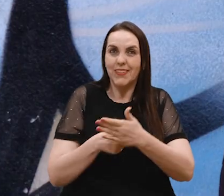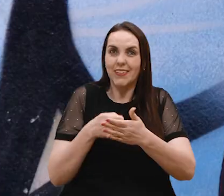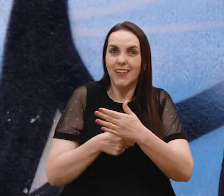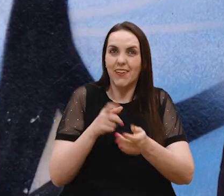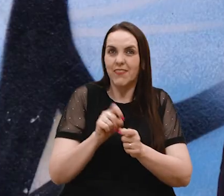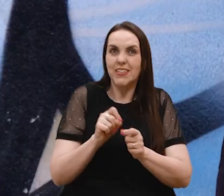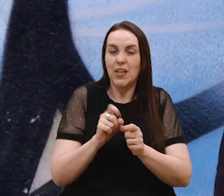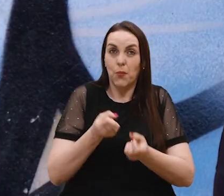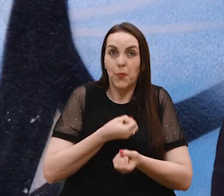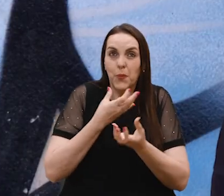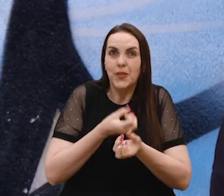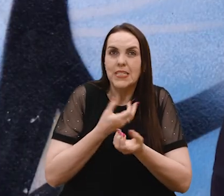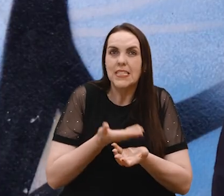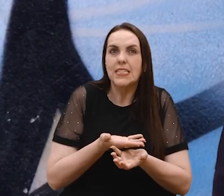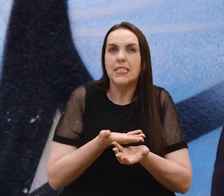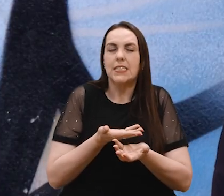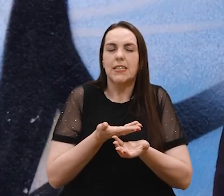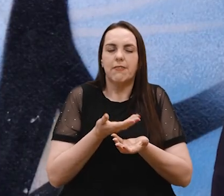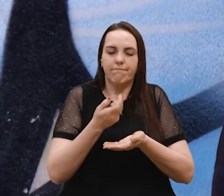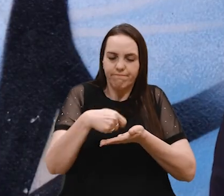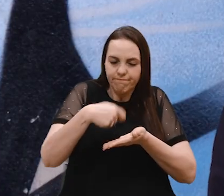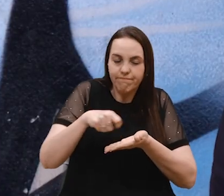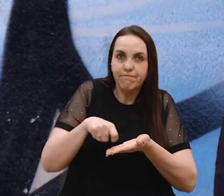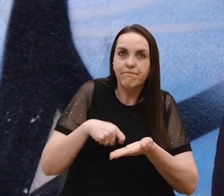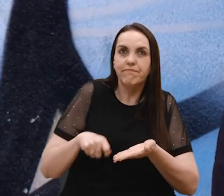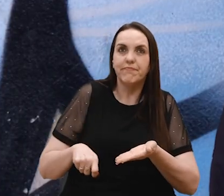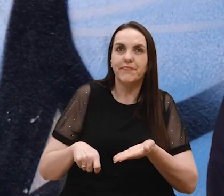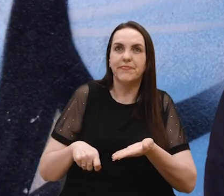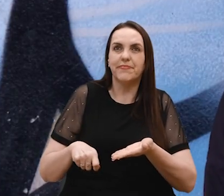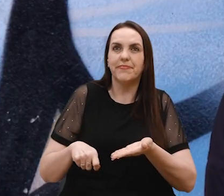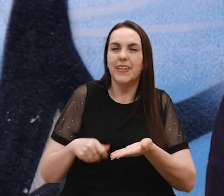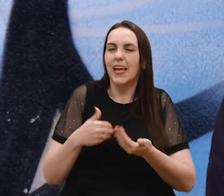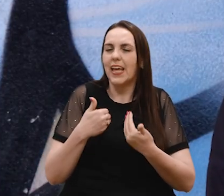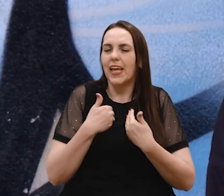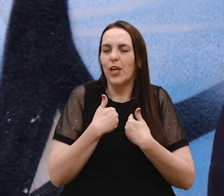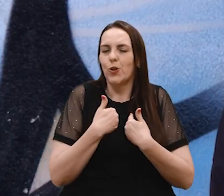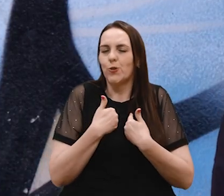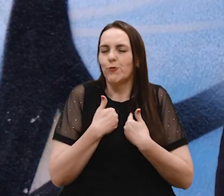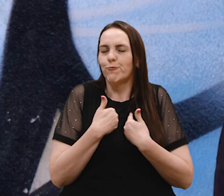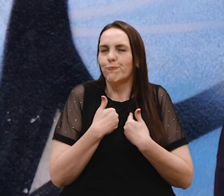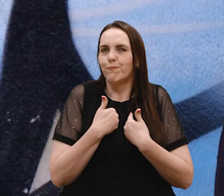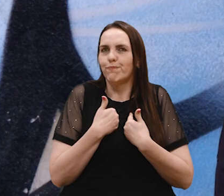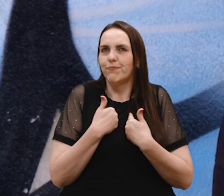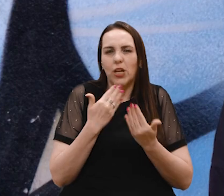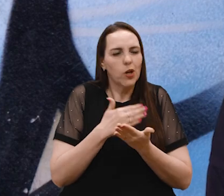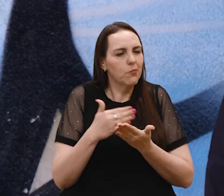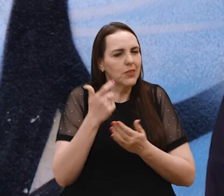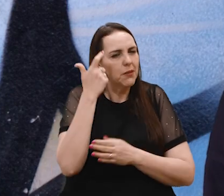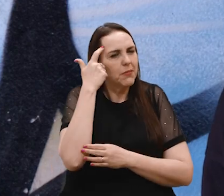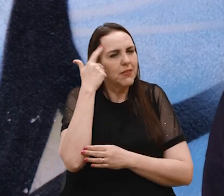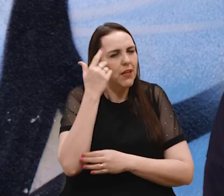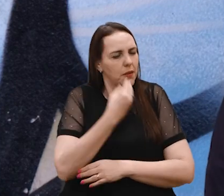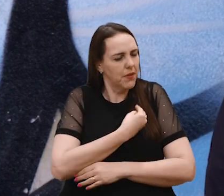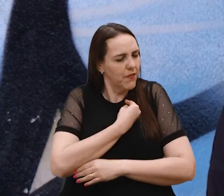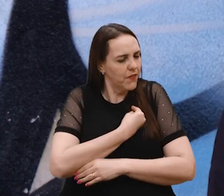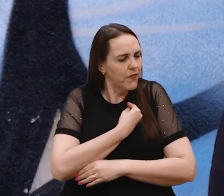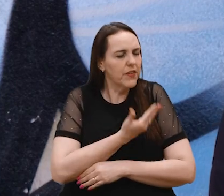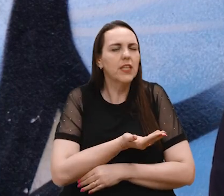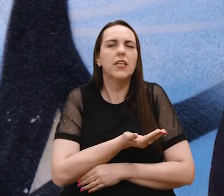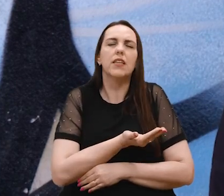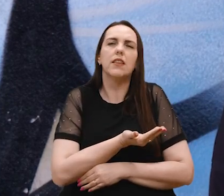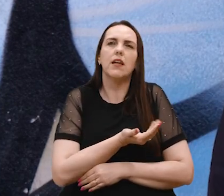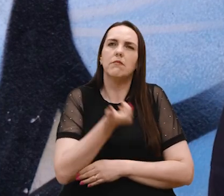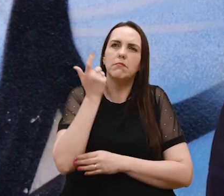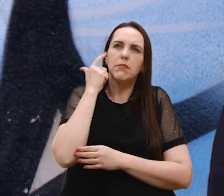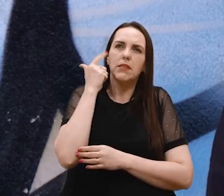tentar fazer o poema, quando eu fui escrever, eu simplesmente comecei a pensar na minha vida, comecei